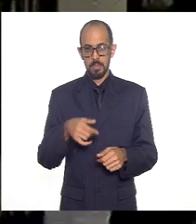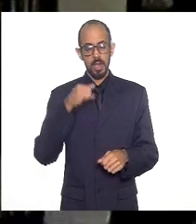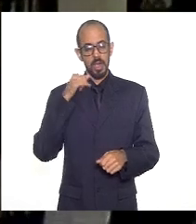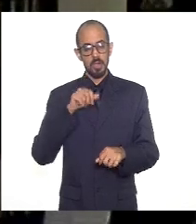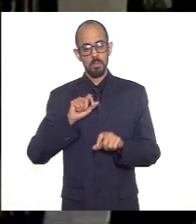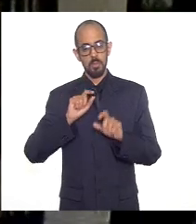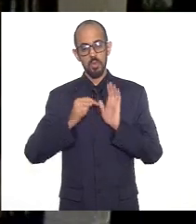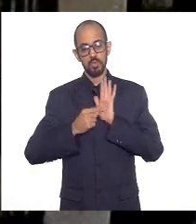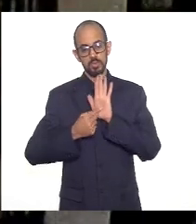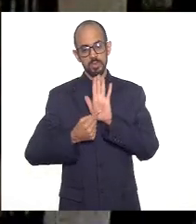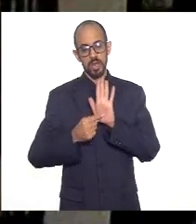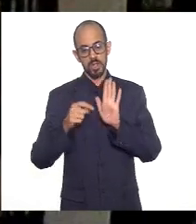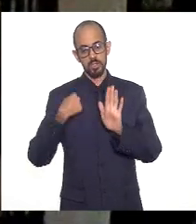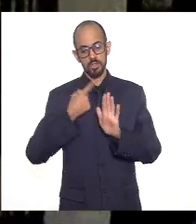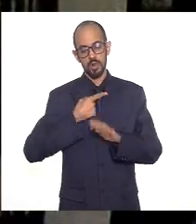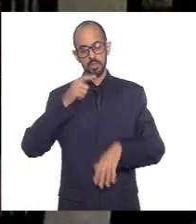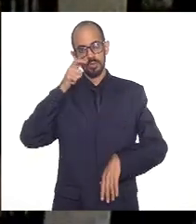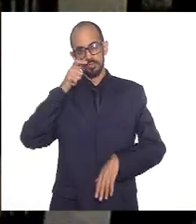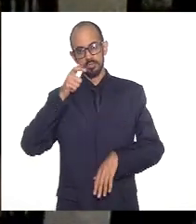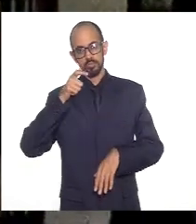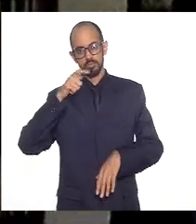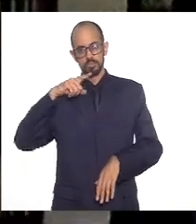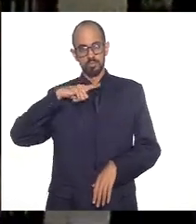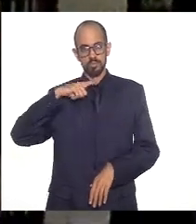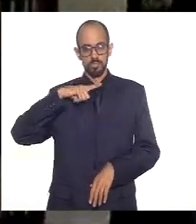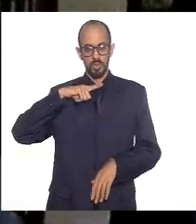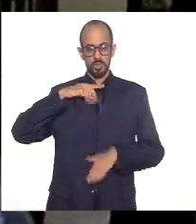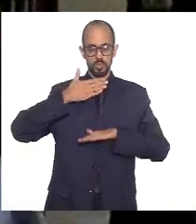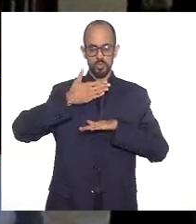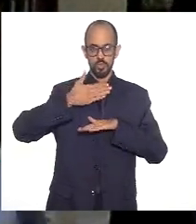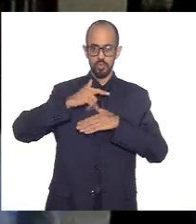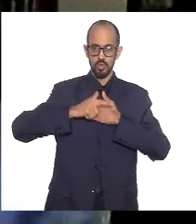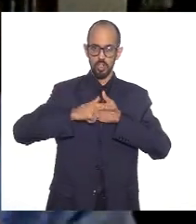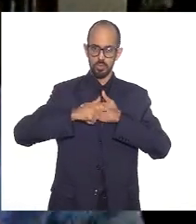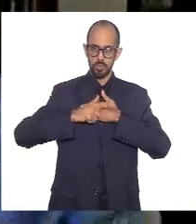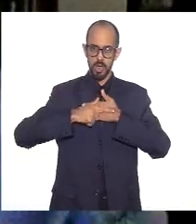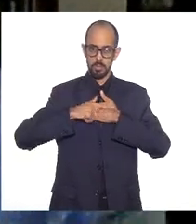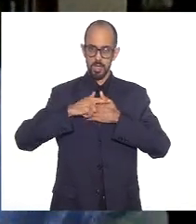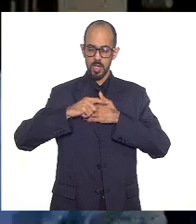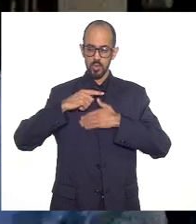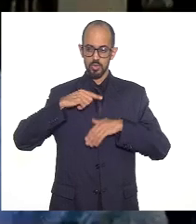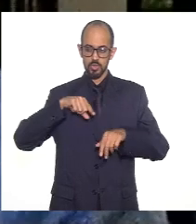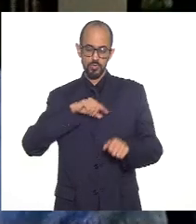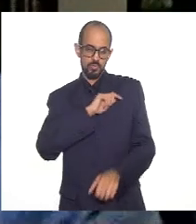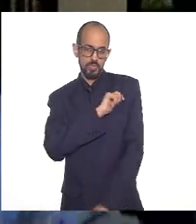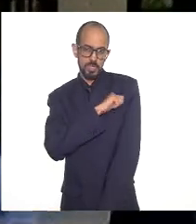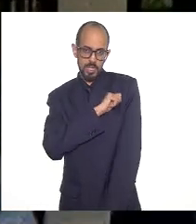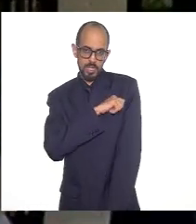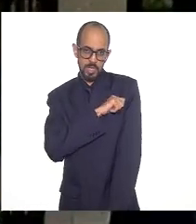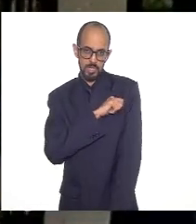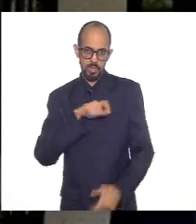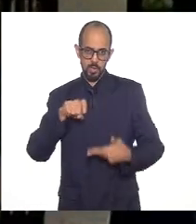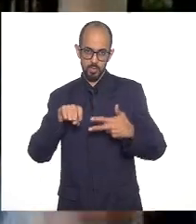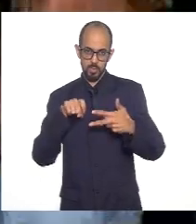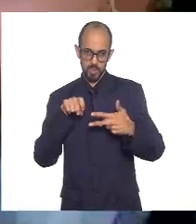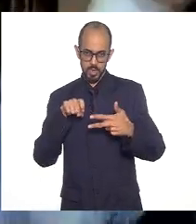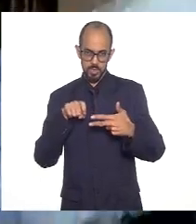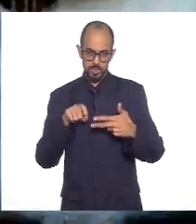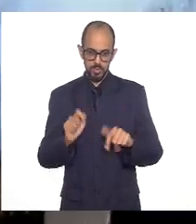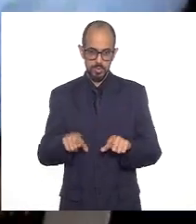nós estamos atentos no exercício da nossa função como fiscalizador do Executivo, inclusive